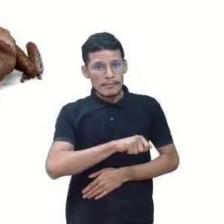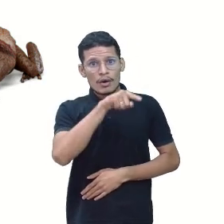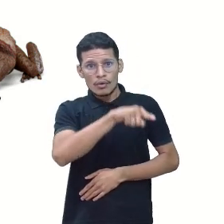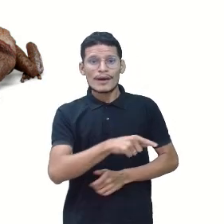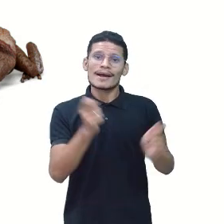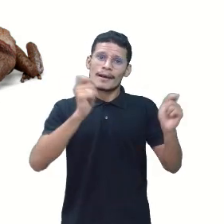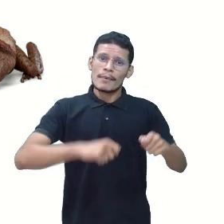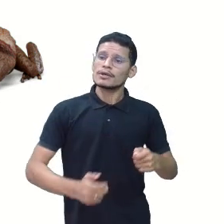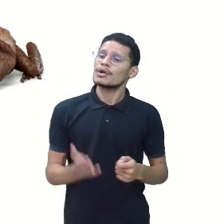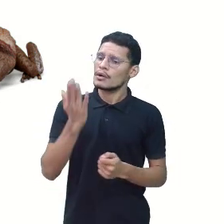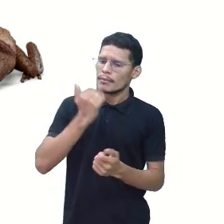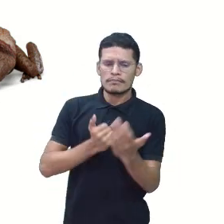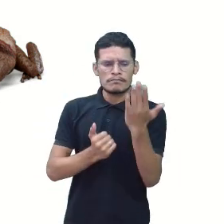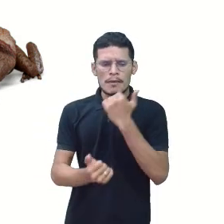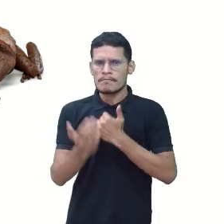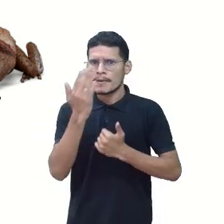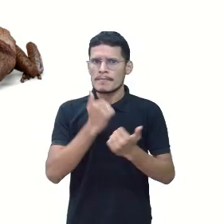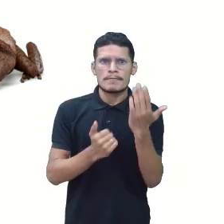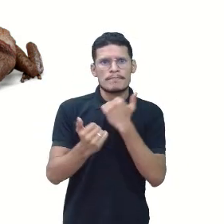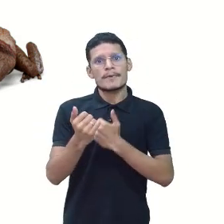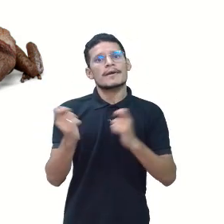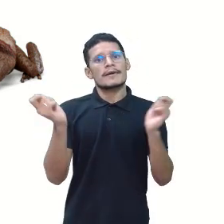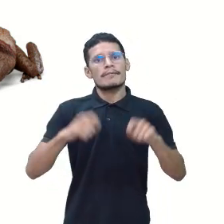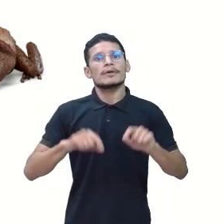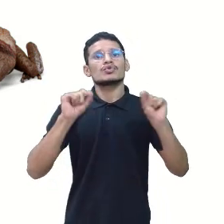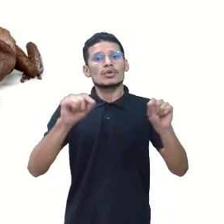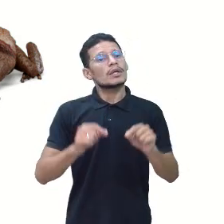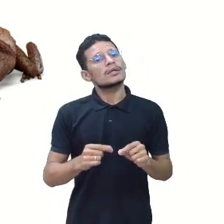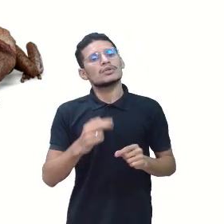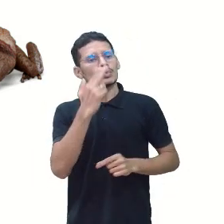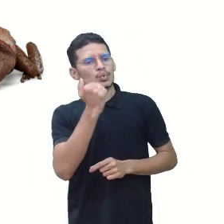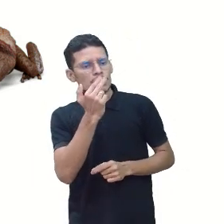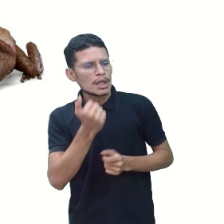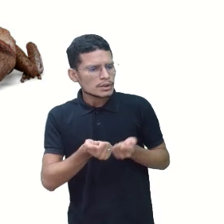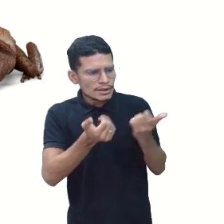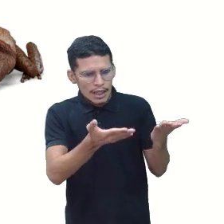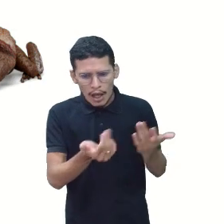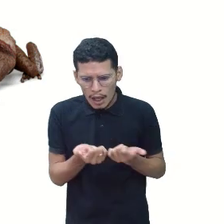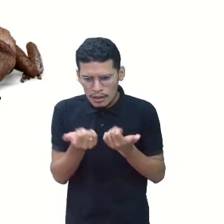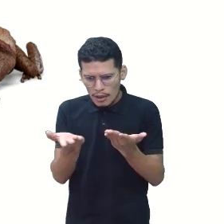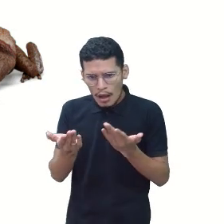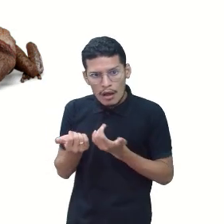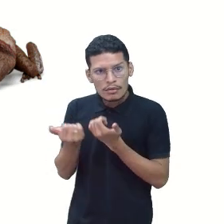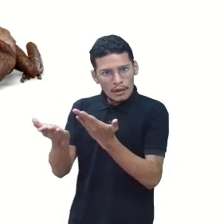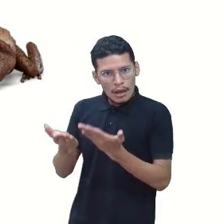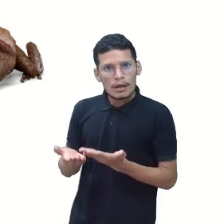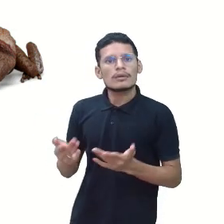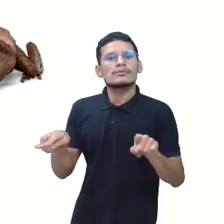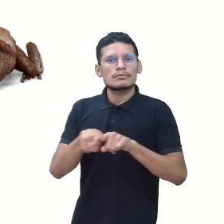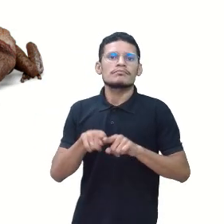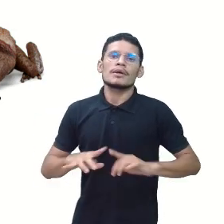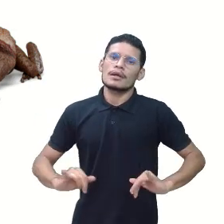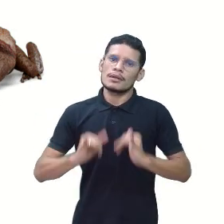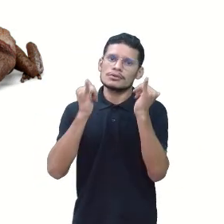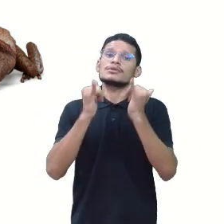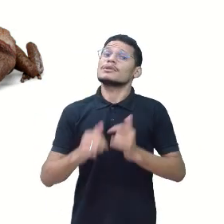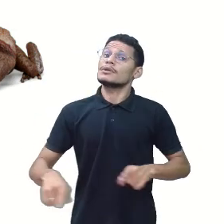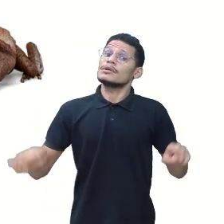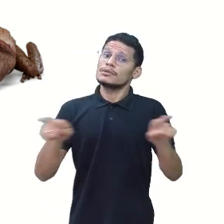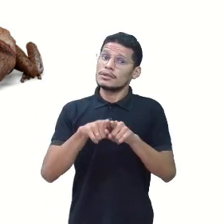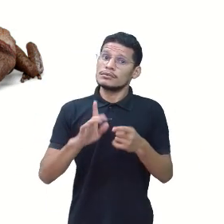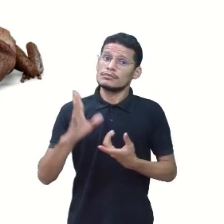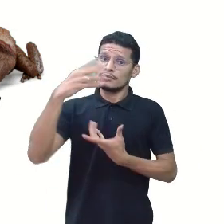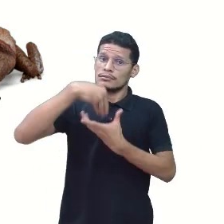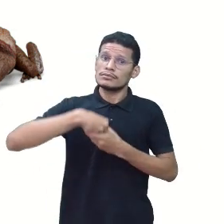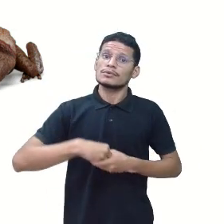serve de alimento para o outro, fazendo a transferência de nutrientes e de energia. Nós vemos que na cadeia alimentar, um ser